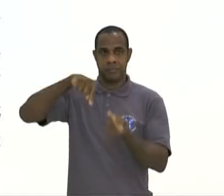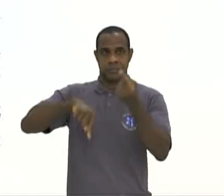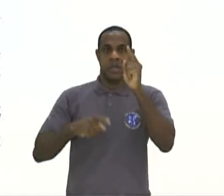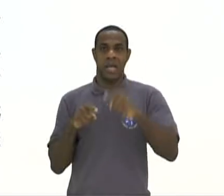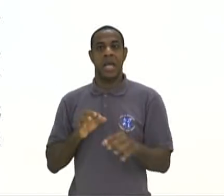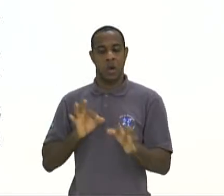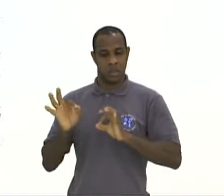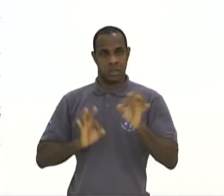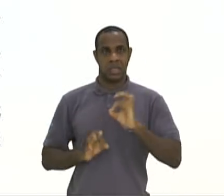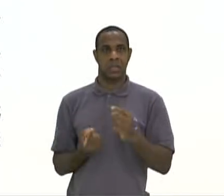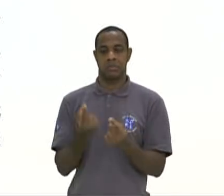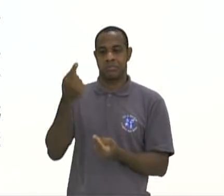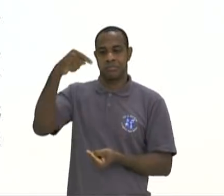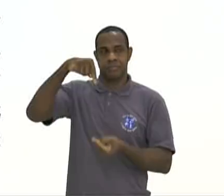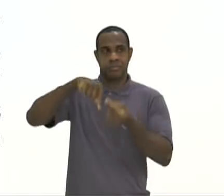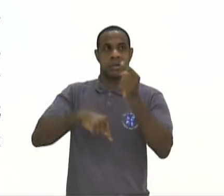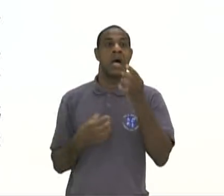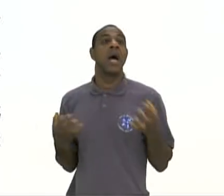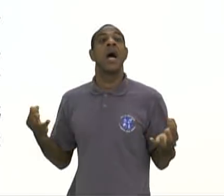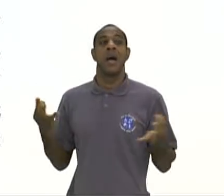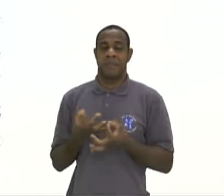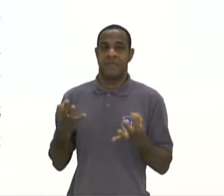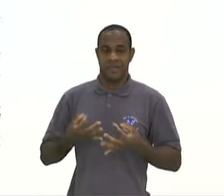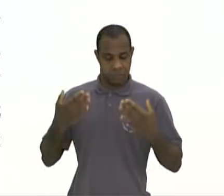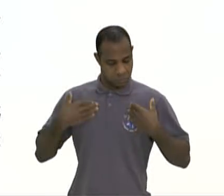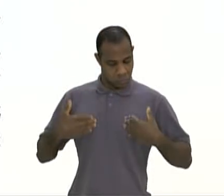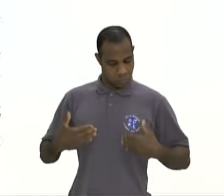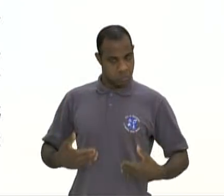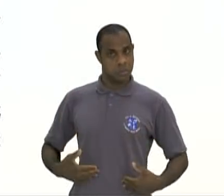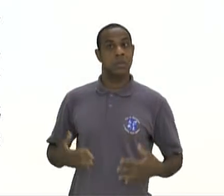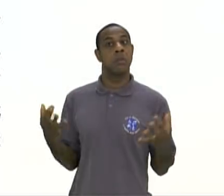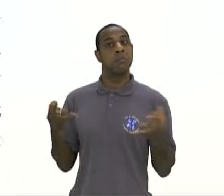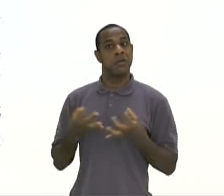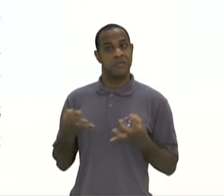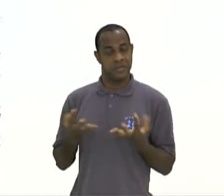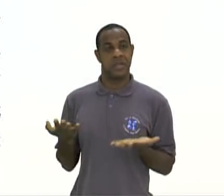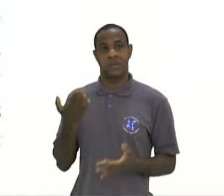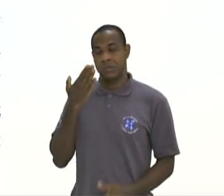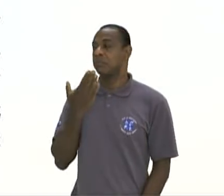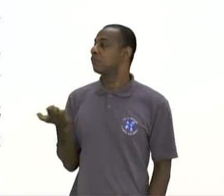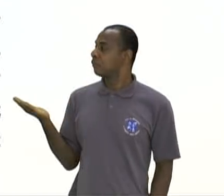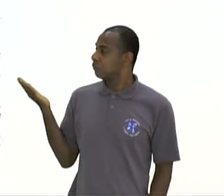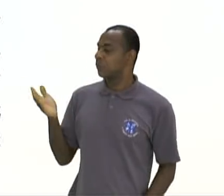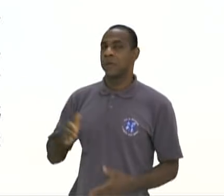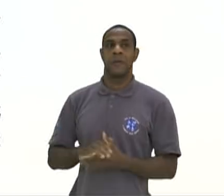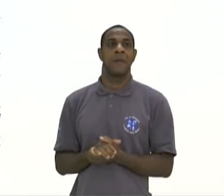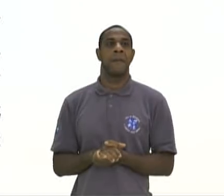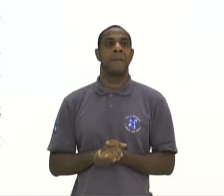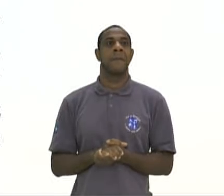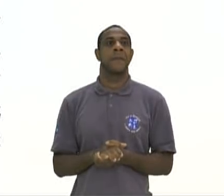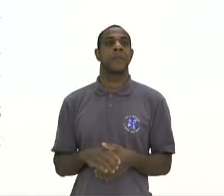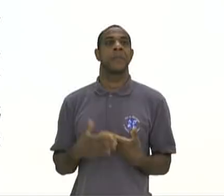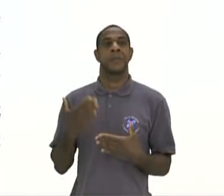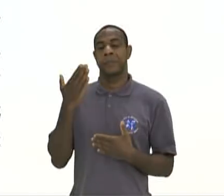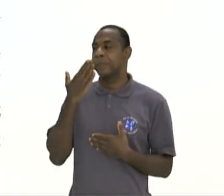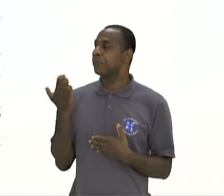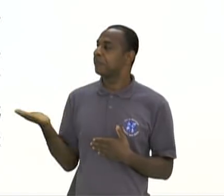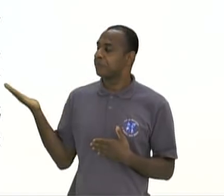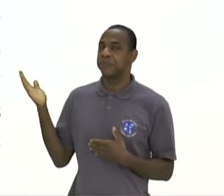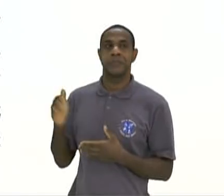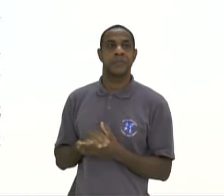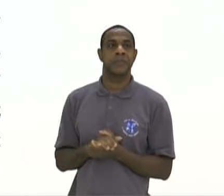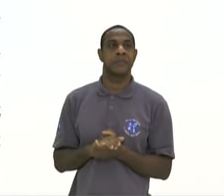organizados, como vocês sabem, a perfeição que é o corpo humano, né? Então esses grupos musculares são muito bem organizados, tanto a parte anterior como a